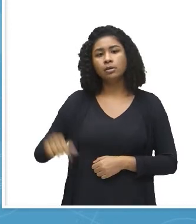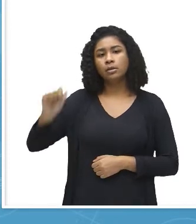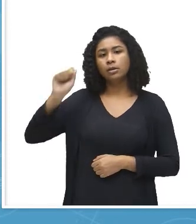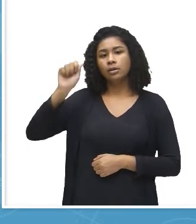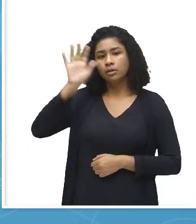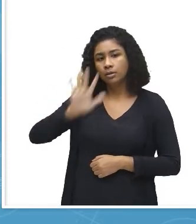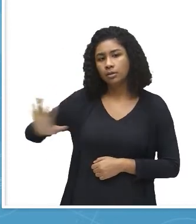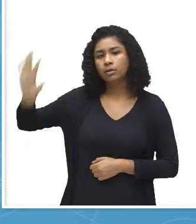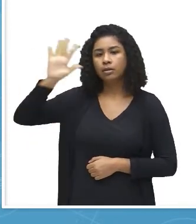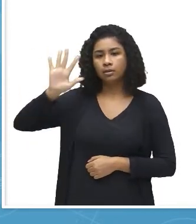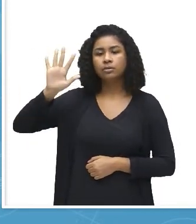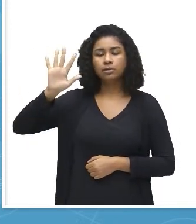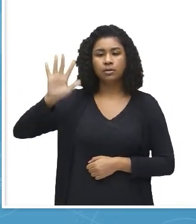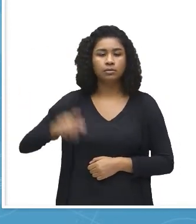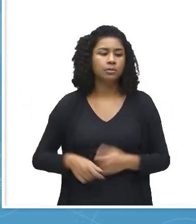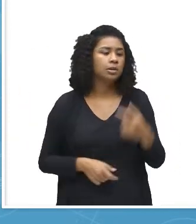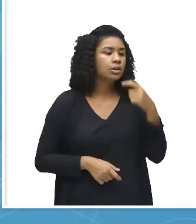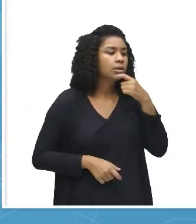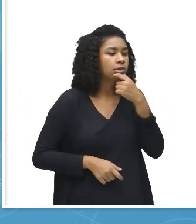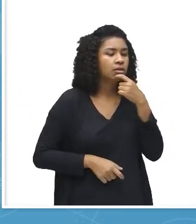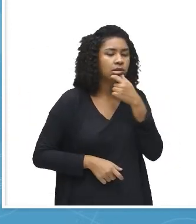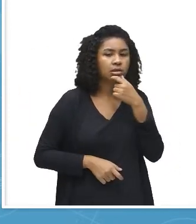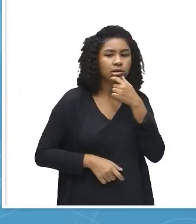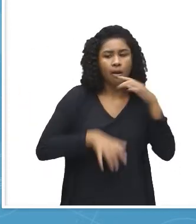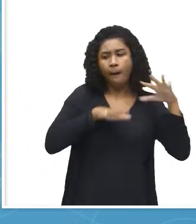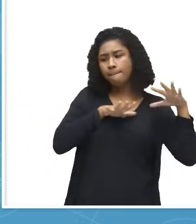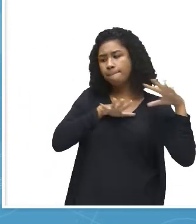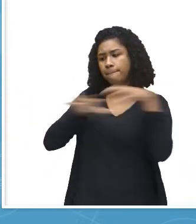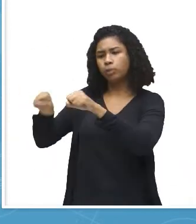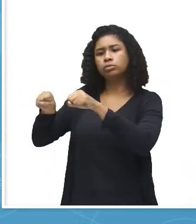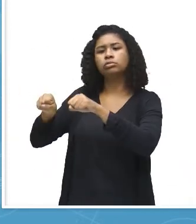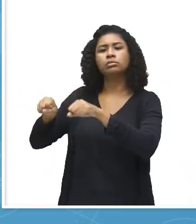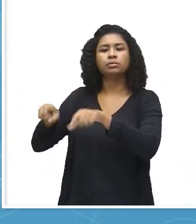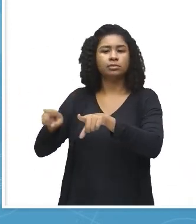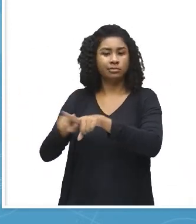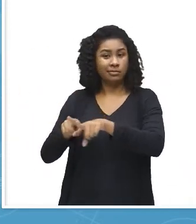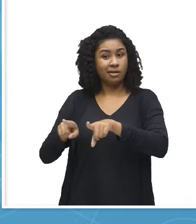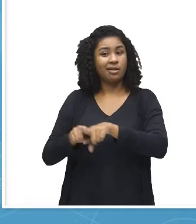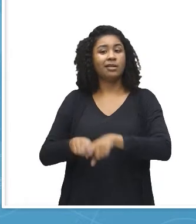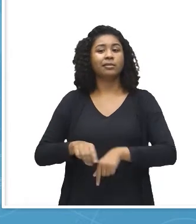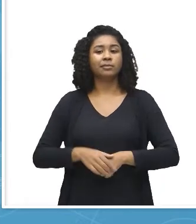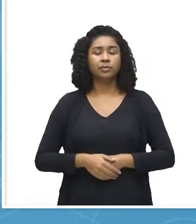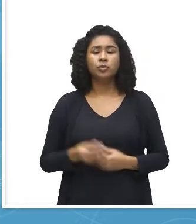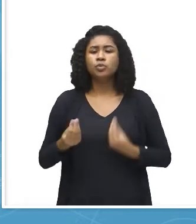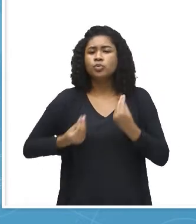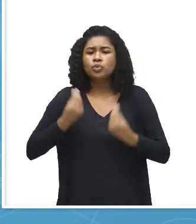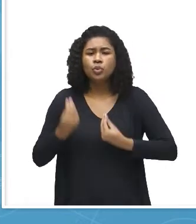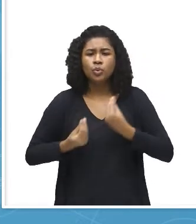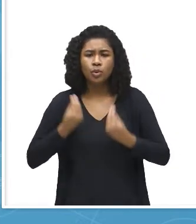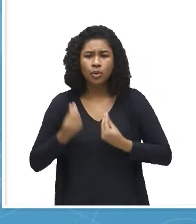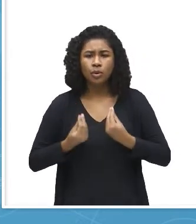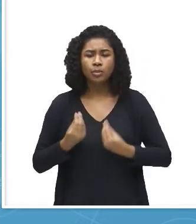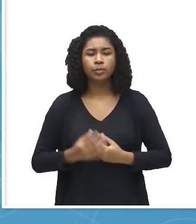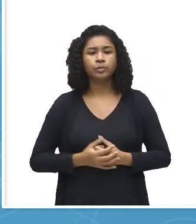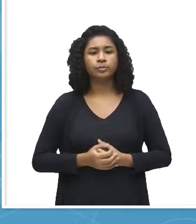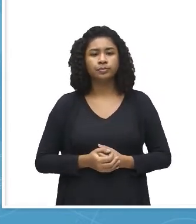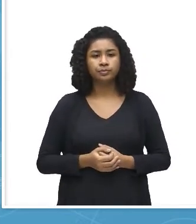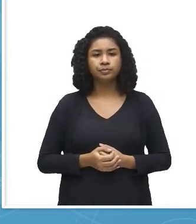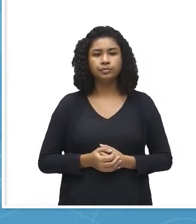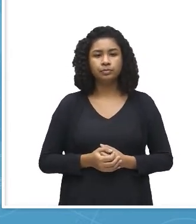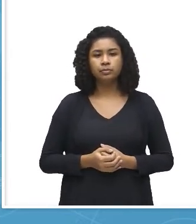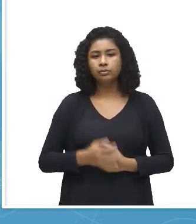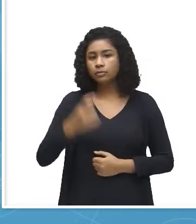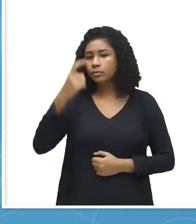essa dominação europeia no continente asiático? Vamos entender a priori o caso da Índia, a